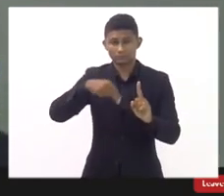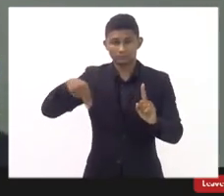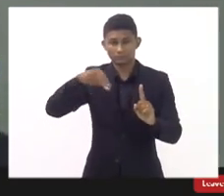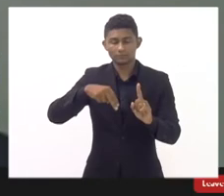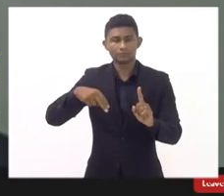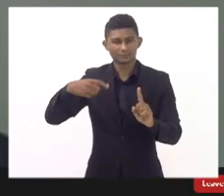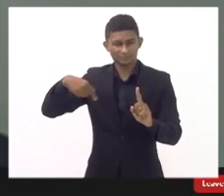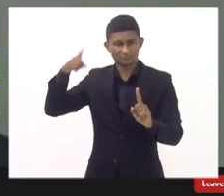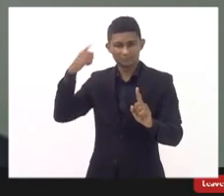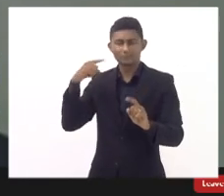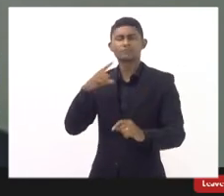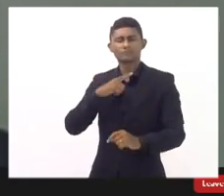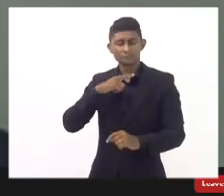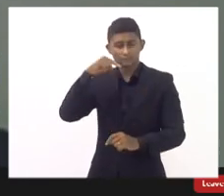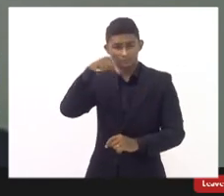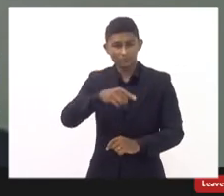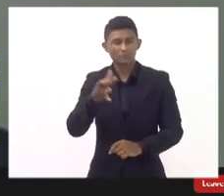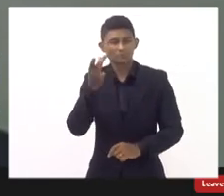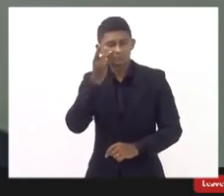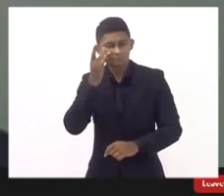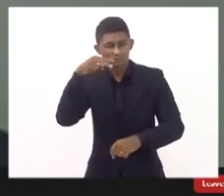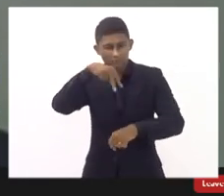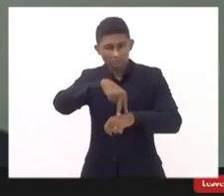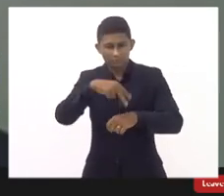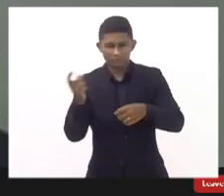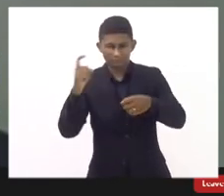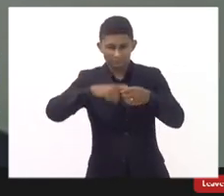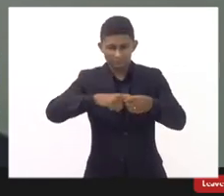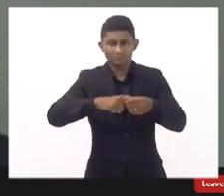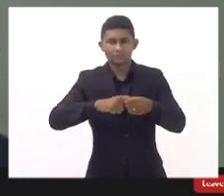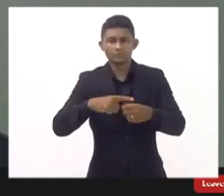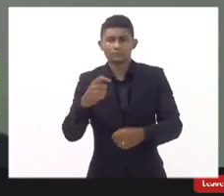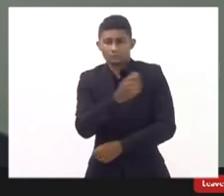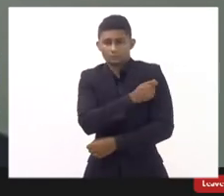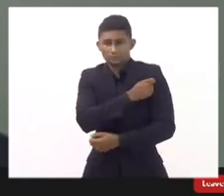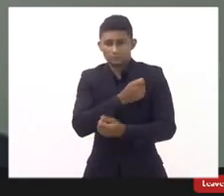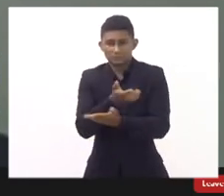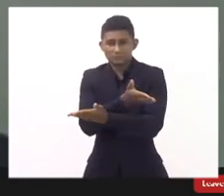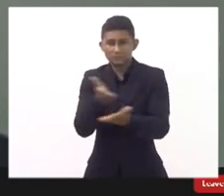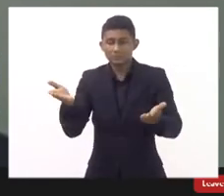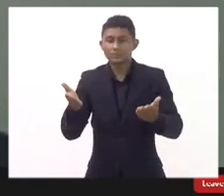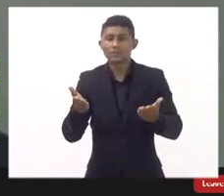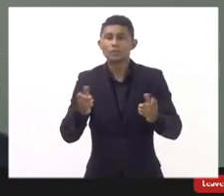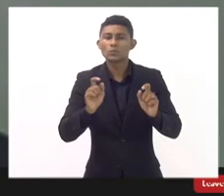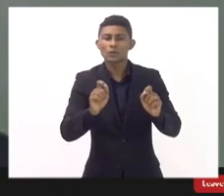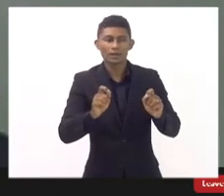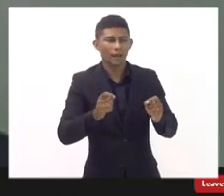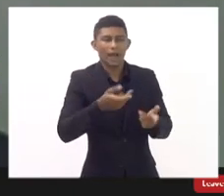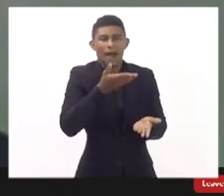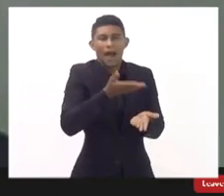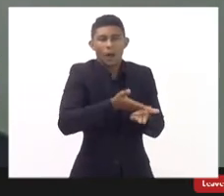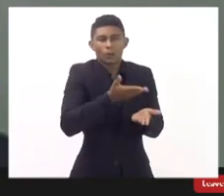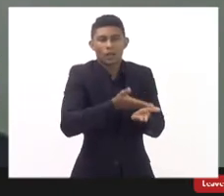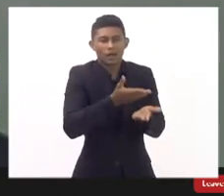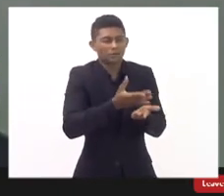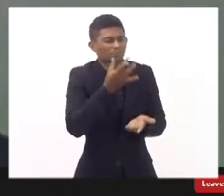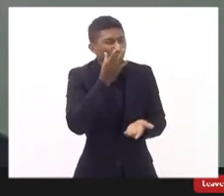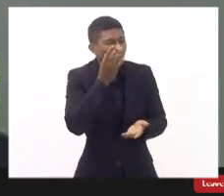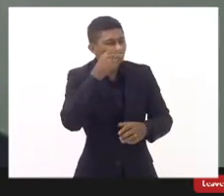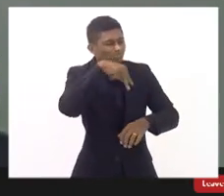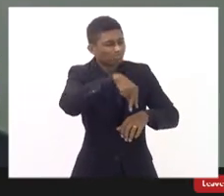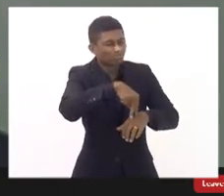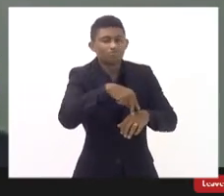o retorno das atividades presenciais para estudantes que precisavam fazer suas aulas práticas para concluir os seus